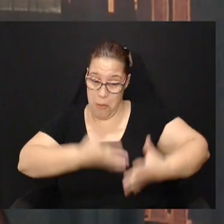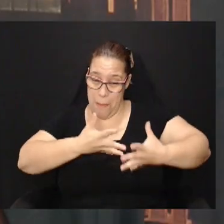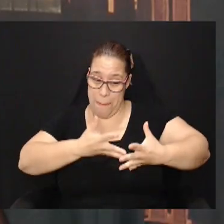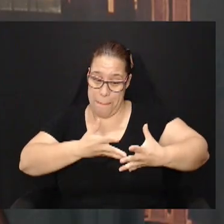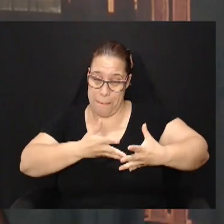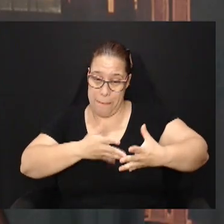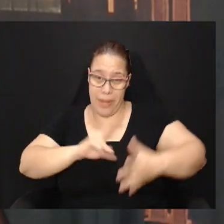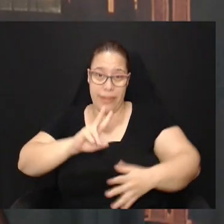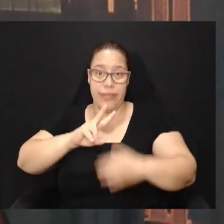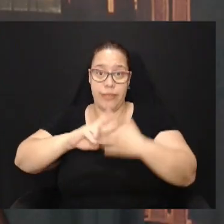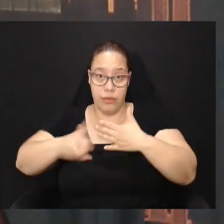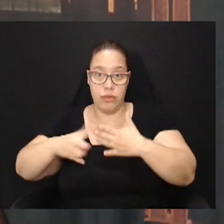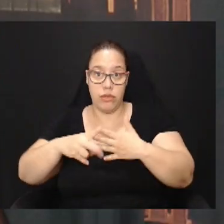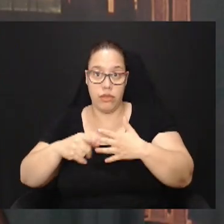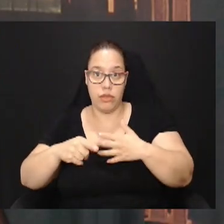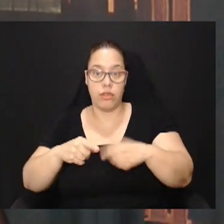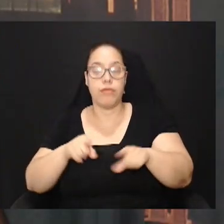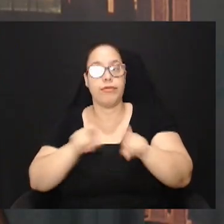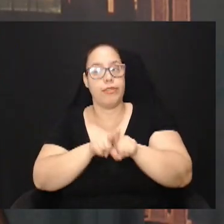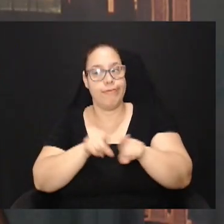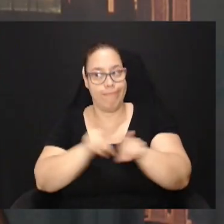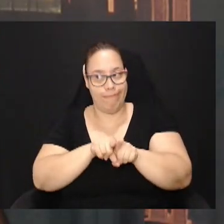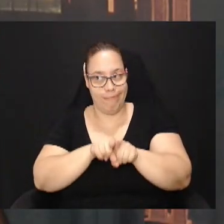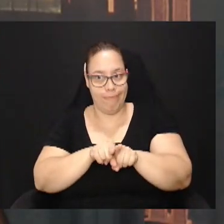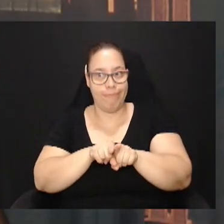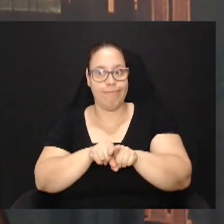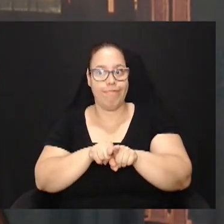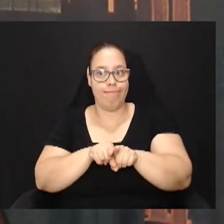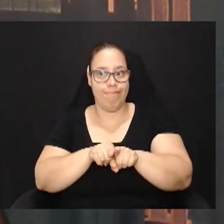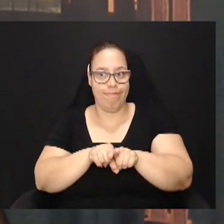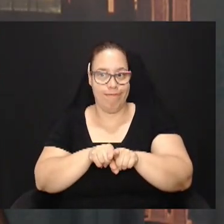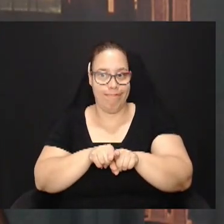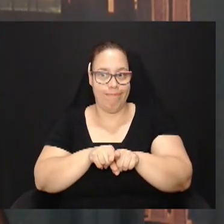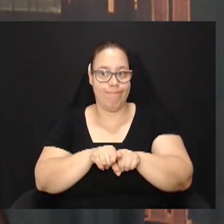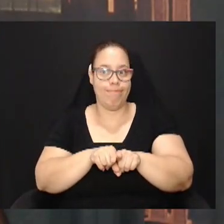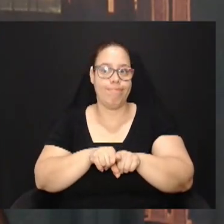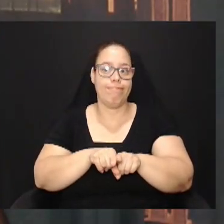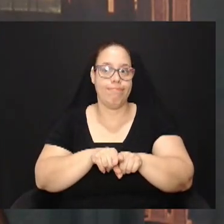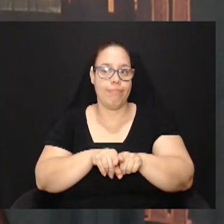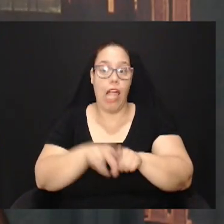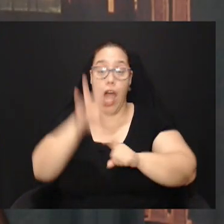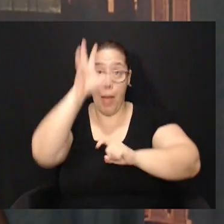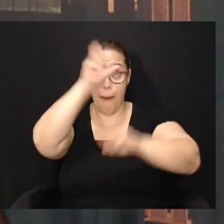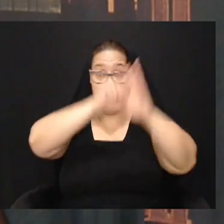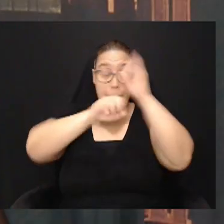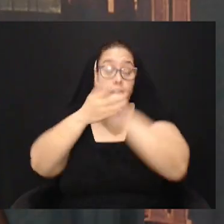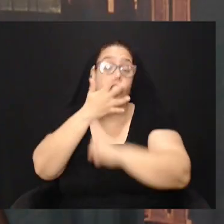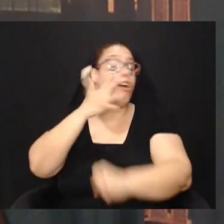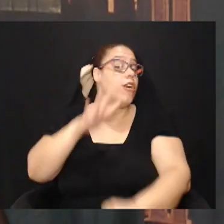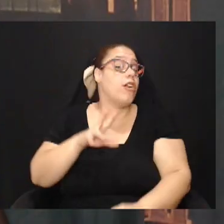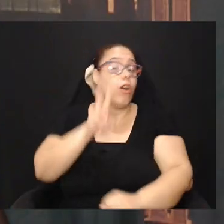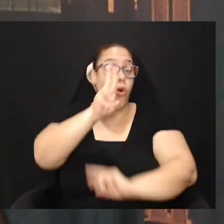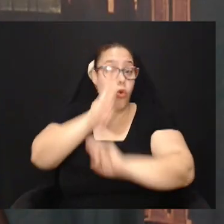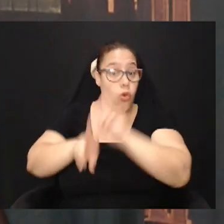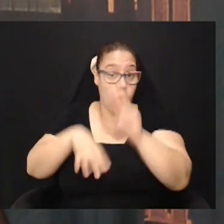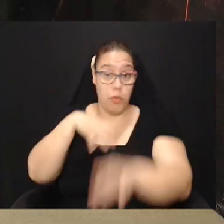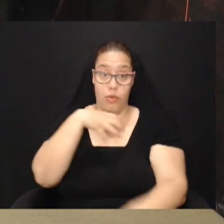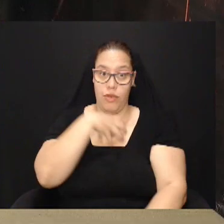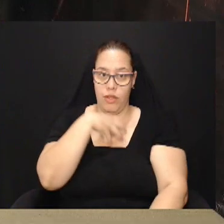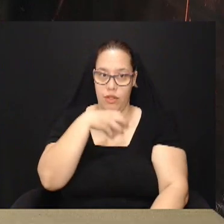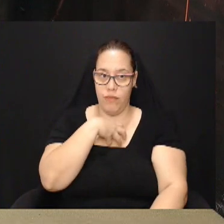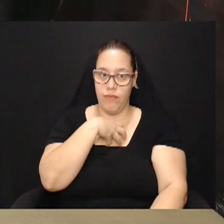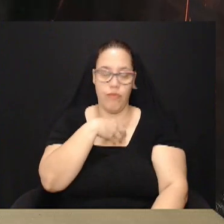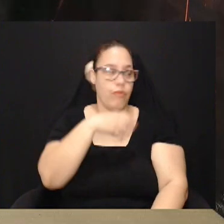expressar aquilo também. Então, faz parte do aprendizado da criança a nomeação dos sentimentos. E Ruby, assim, só